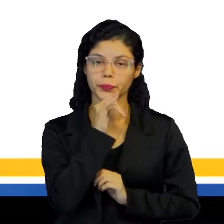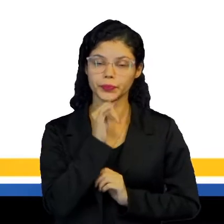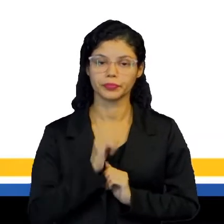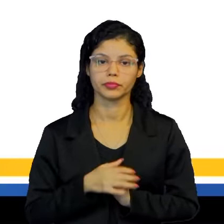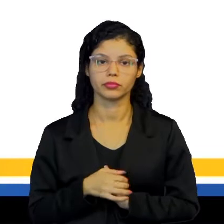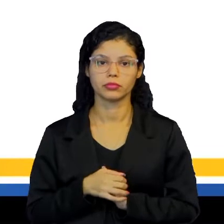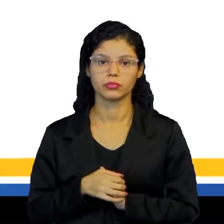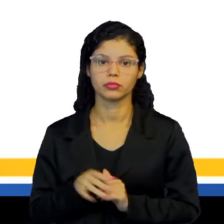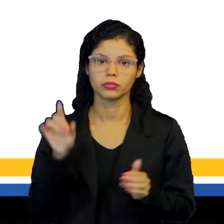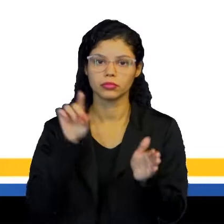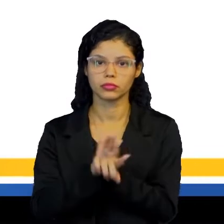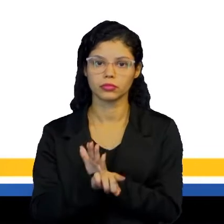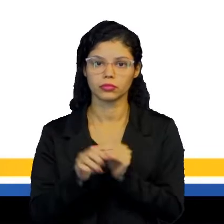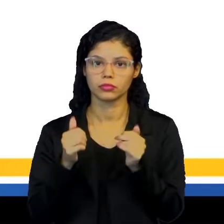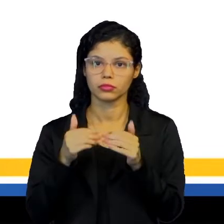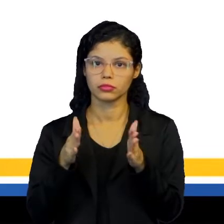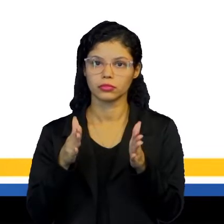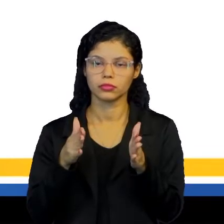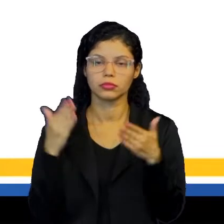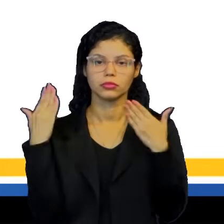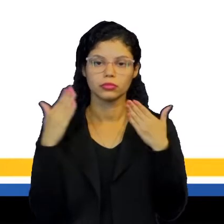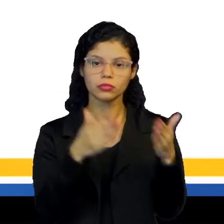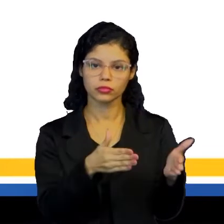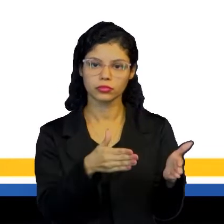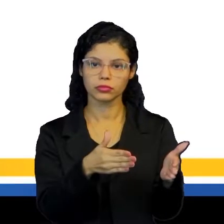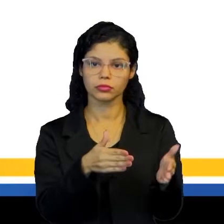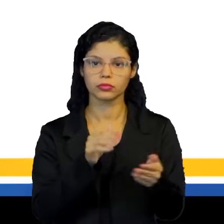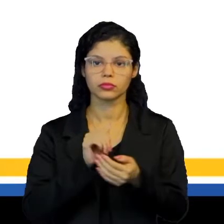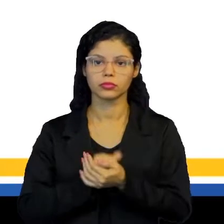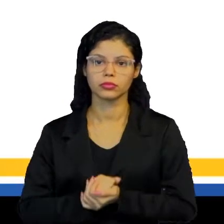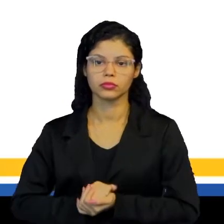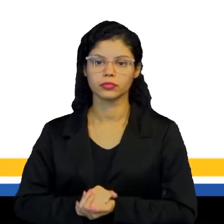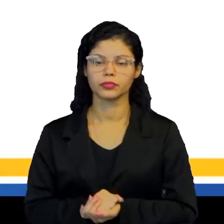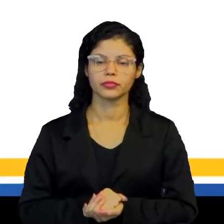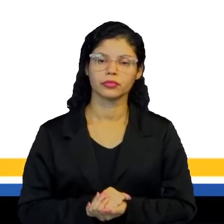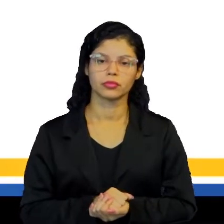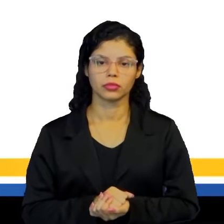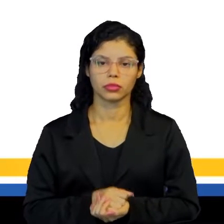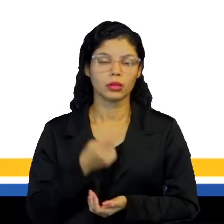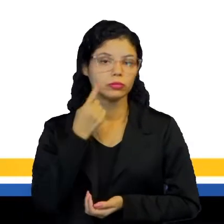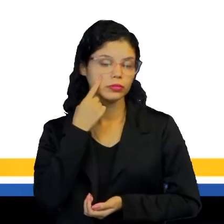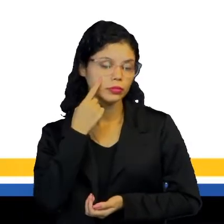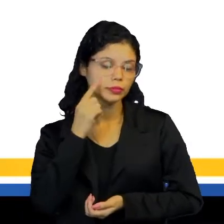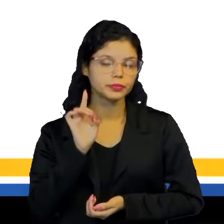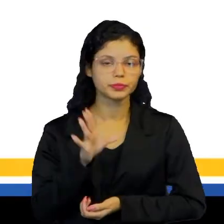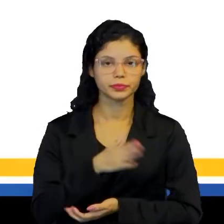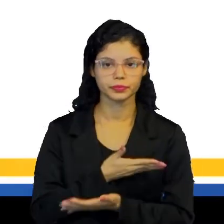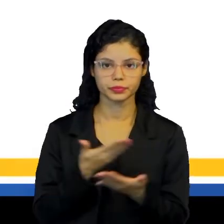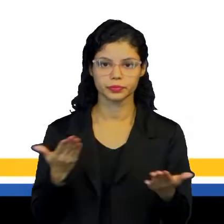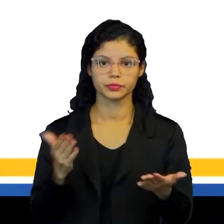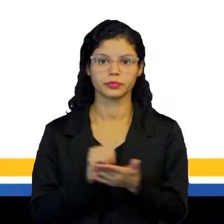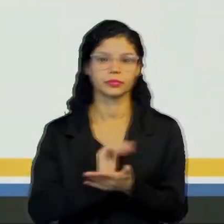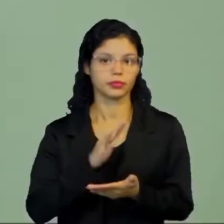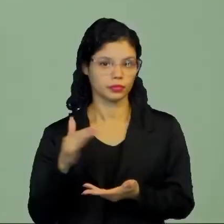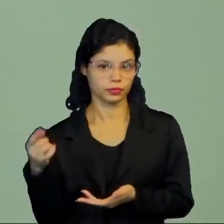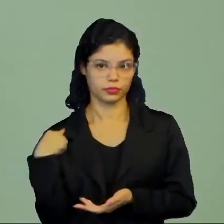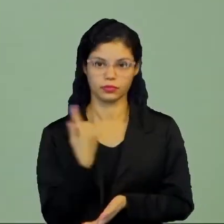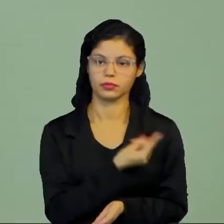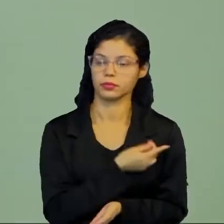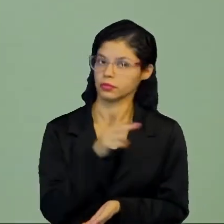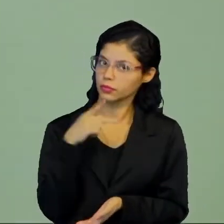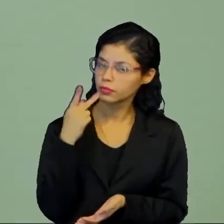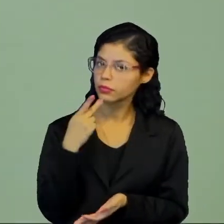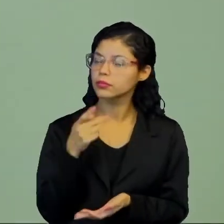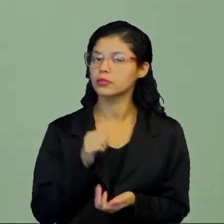exemplo, perguntas abertas e objetivas. Então, olha só, pessoal. Quando a gente está